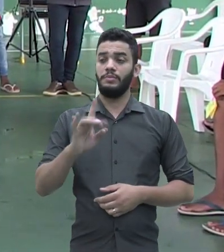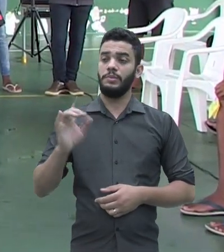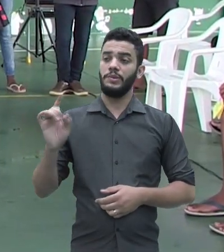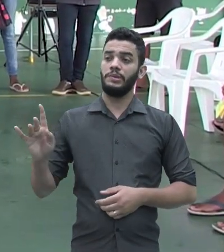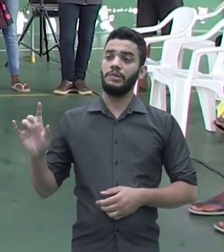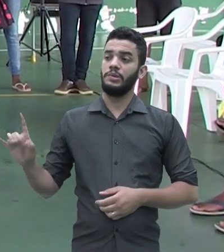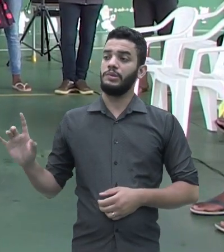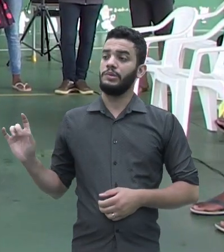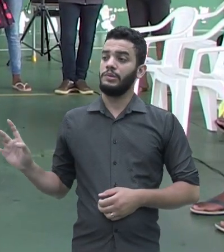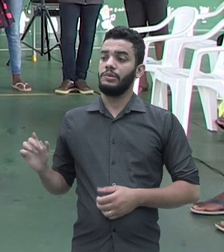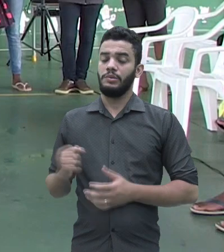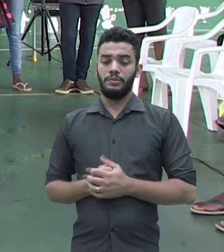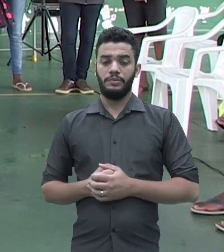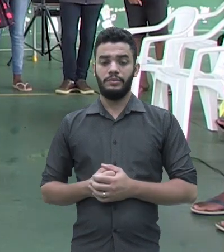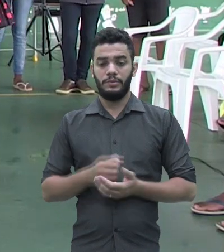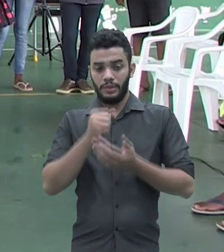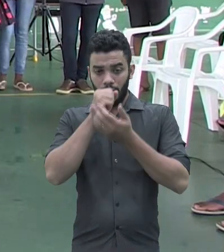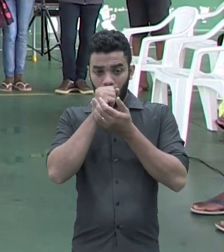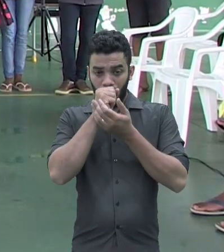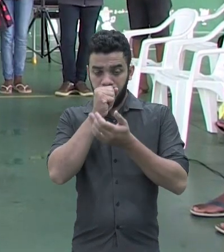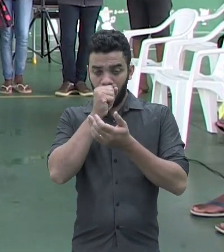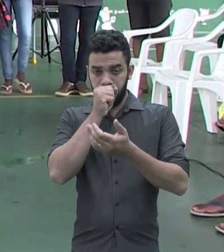Quem pegou o balão